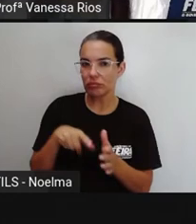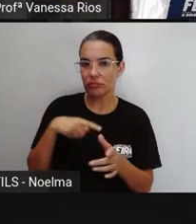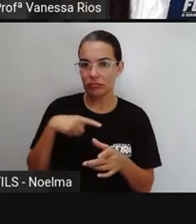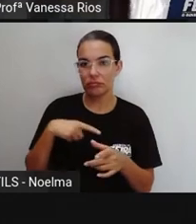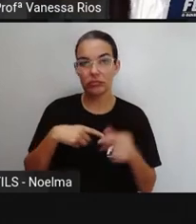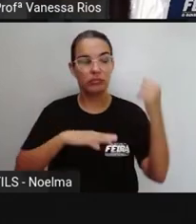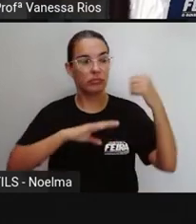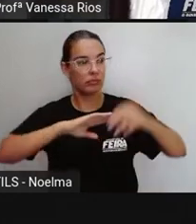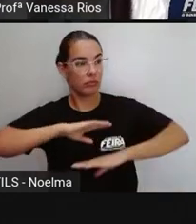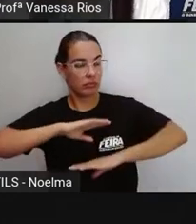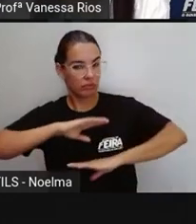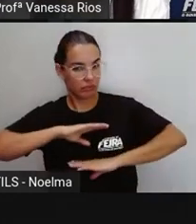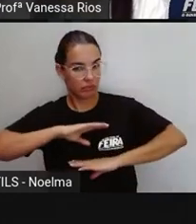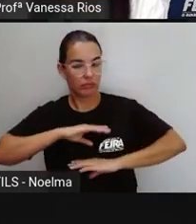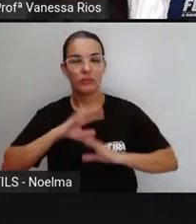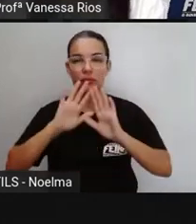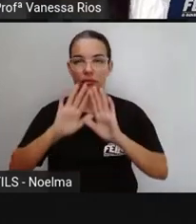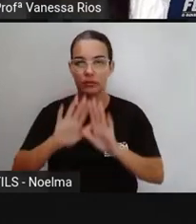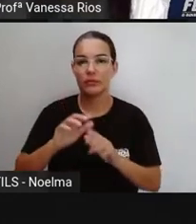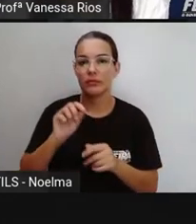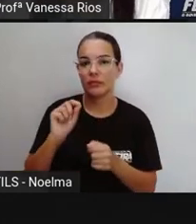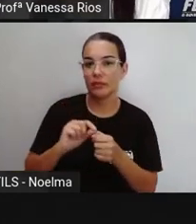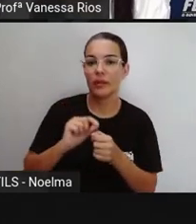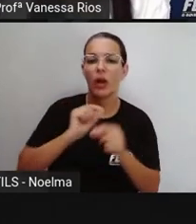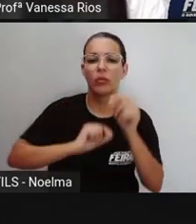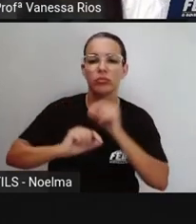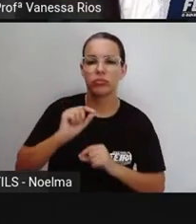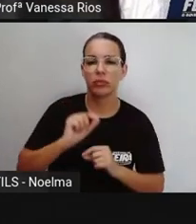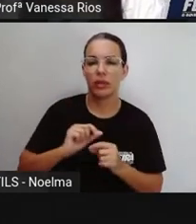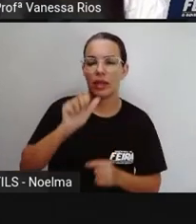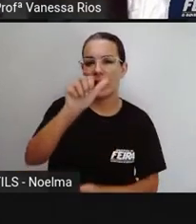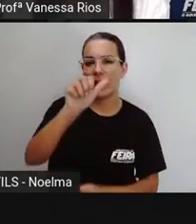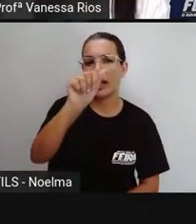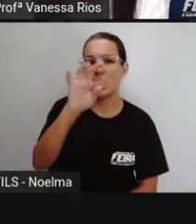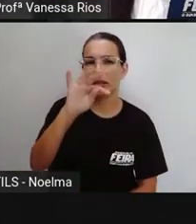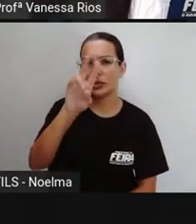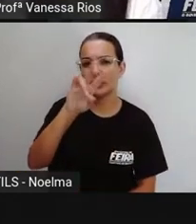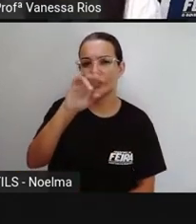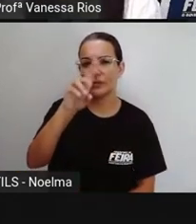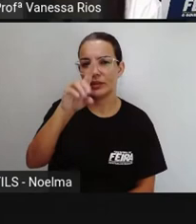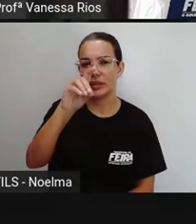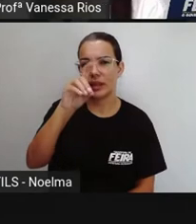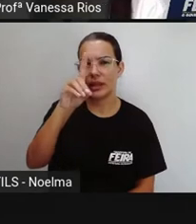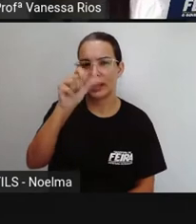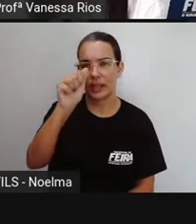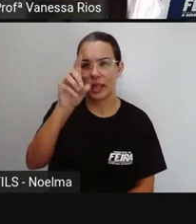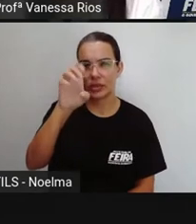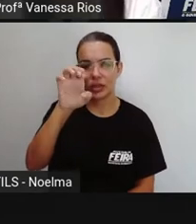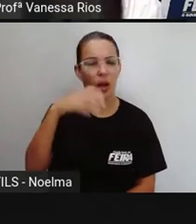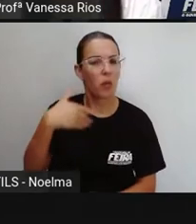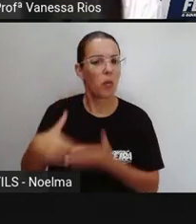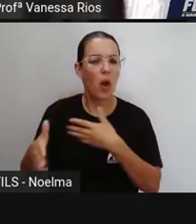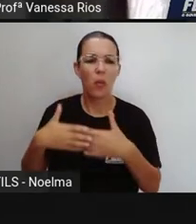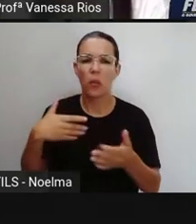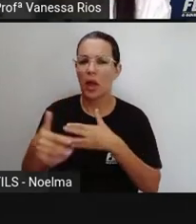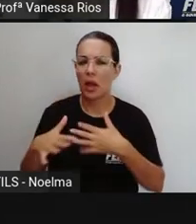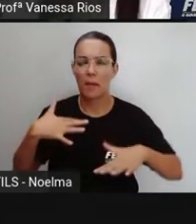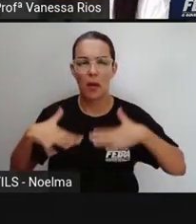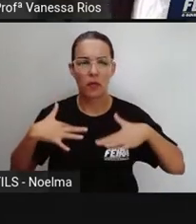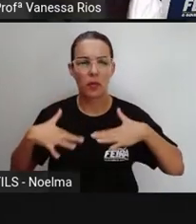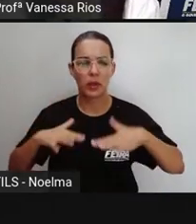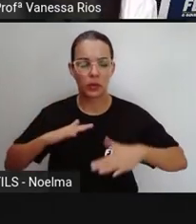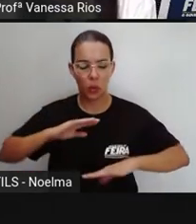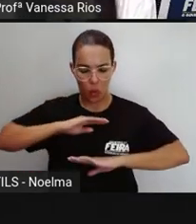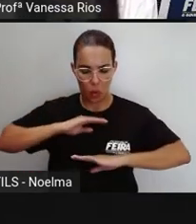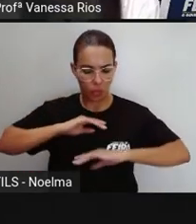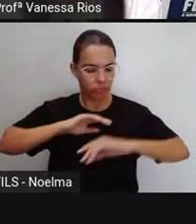físico. Quando a gente pensa em atividade física, a gente pensa em qualquer atividade que movimente o corpo, né? Trabalhe com os